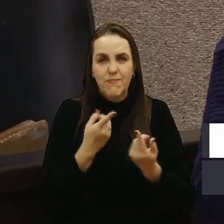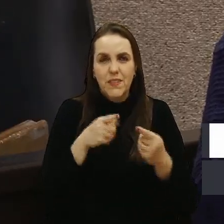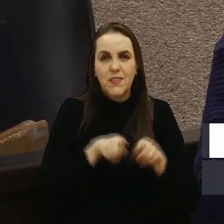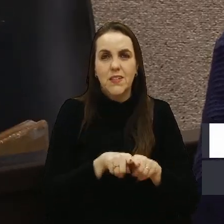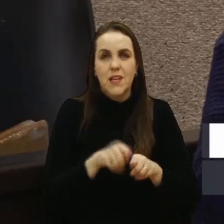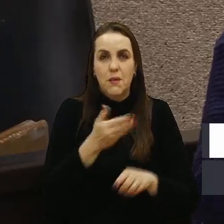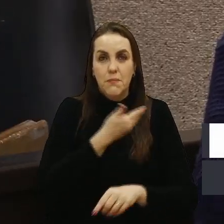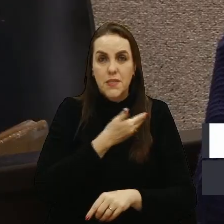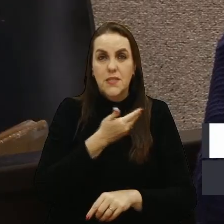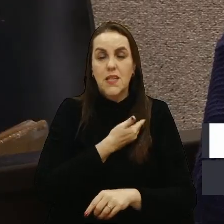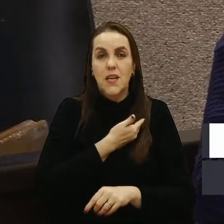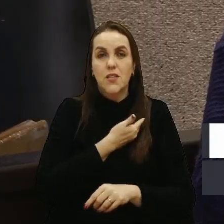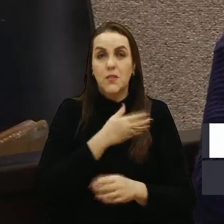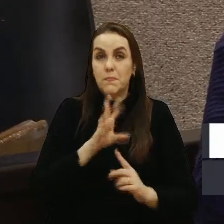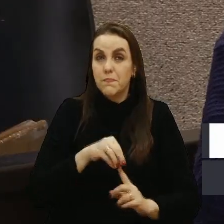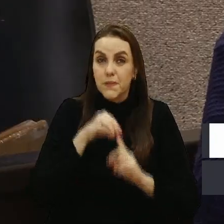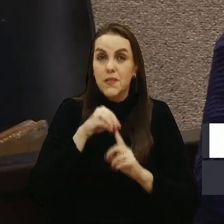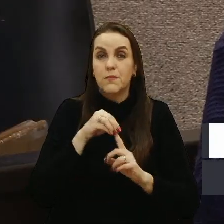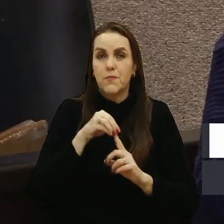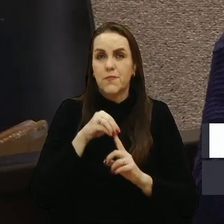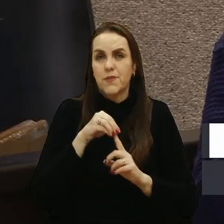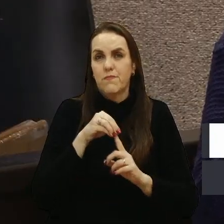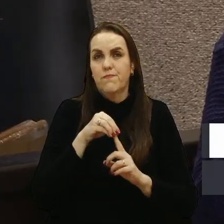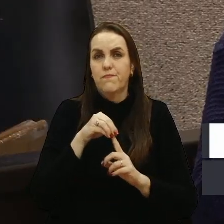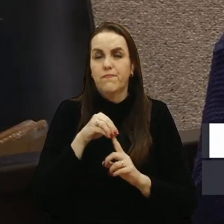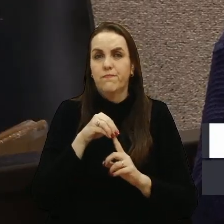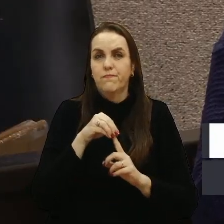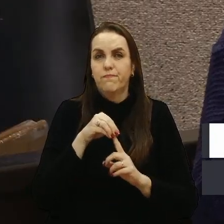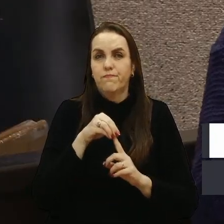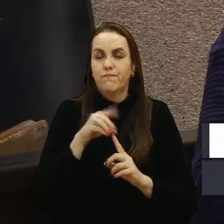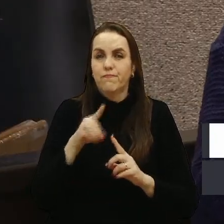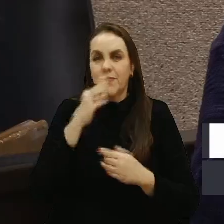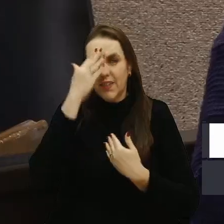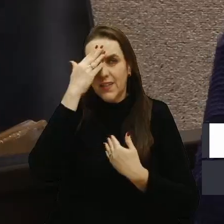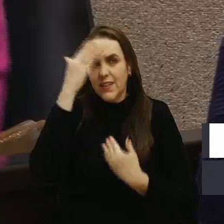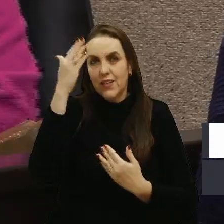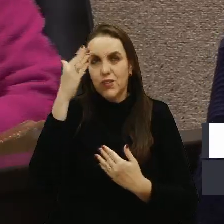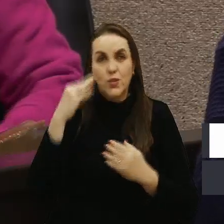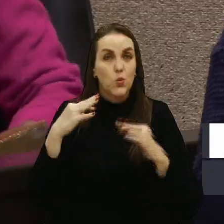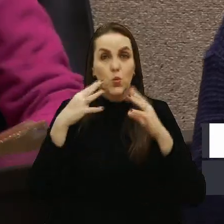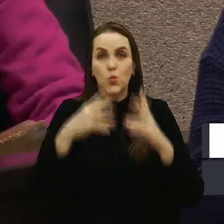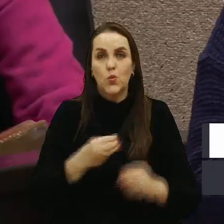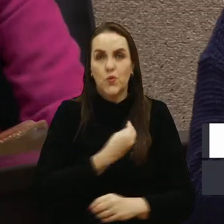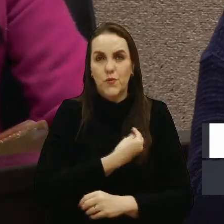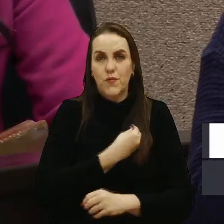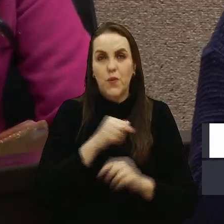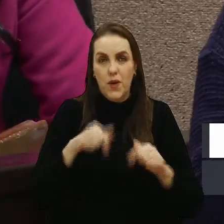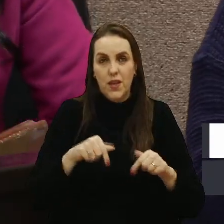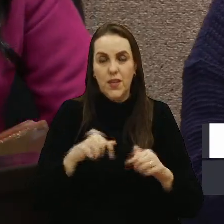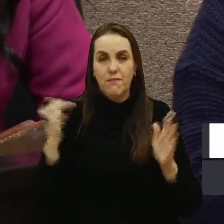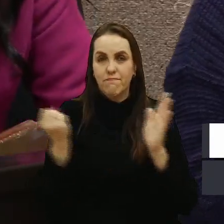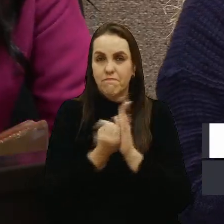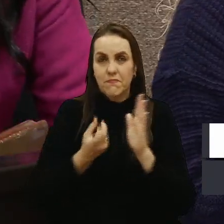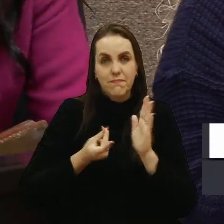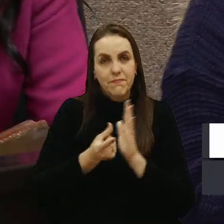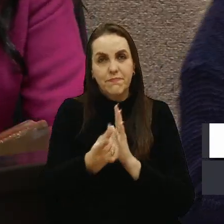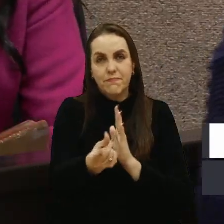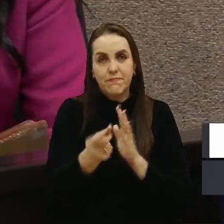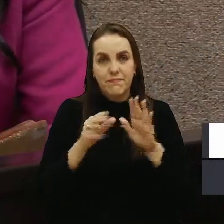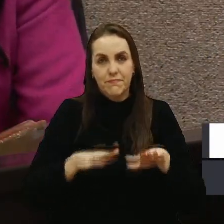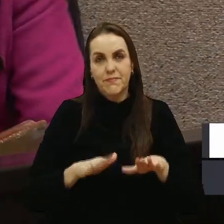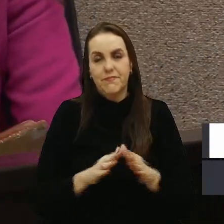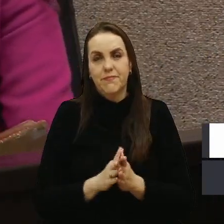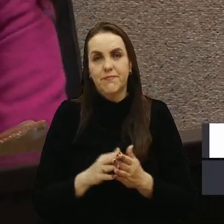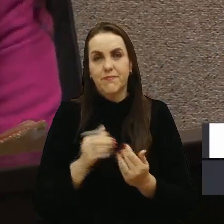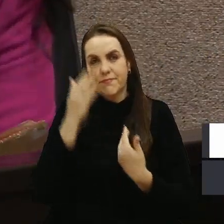amizade que ele tinha e, principalmente, de gratidão a tudo que viveu aqui e ao legado que está deixando. Era isso,